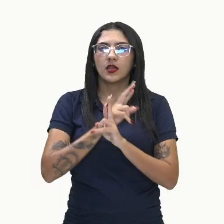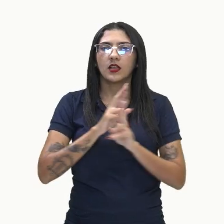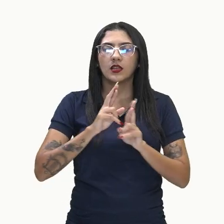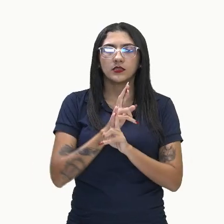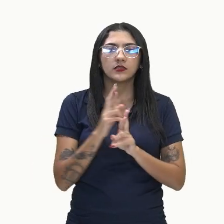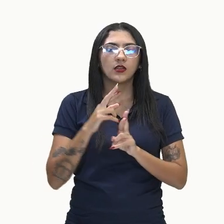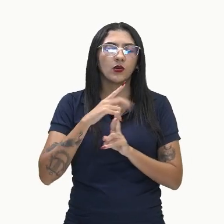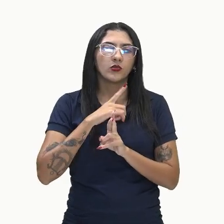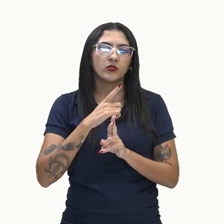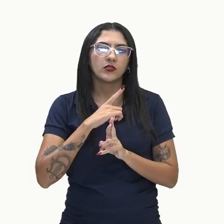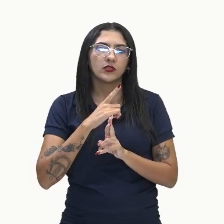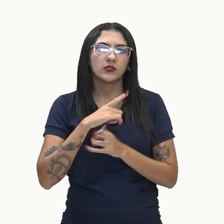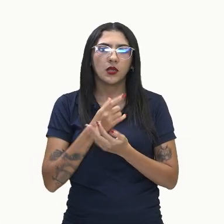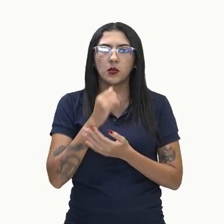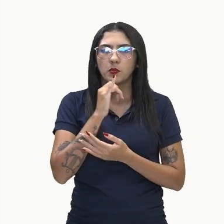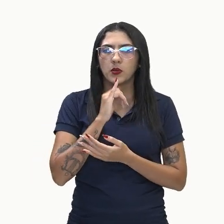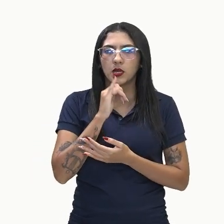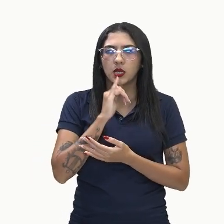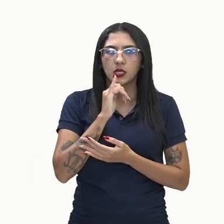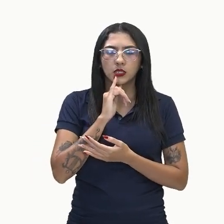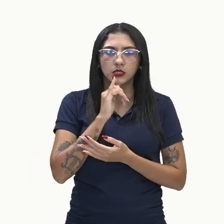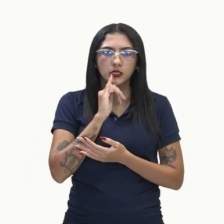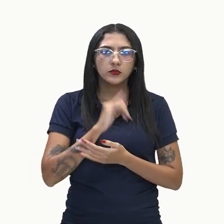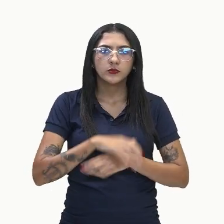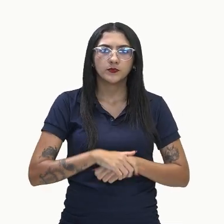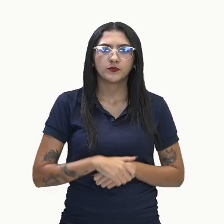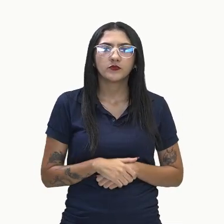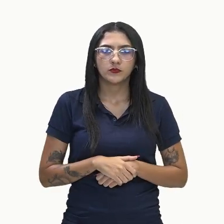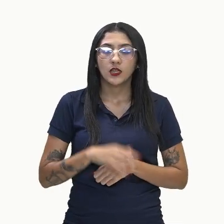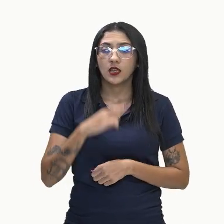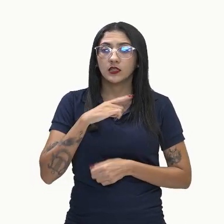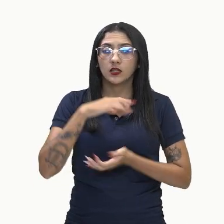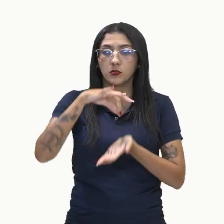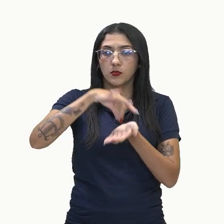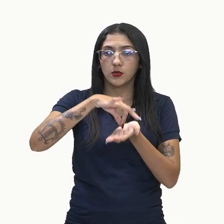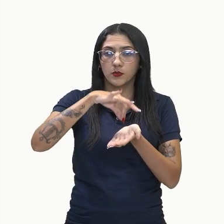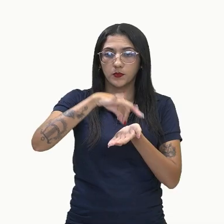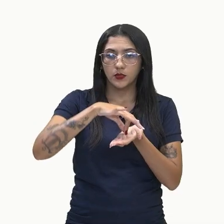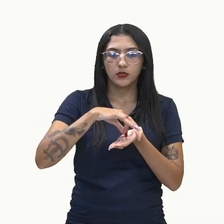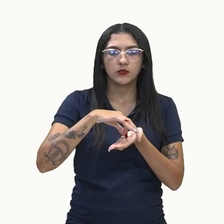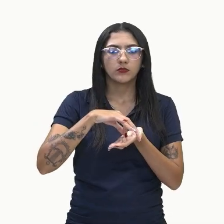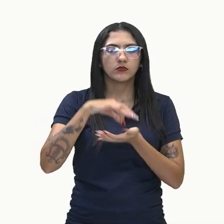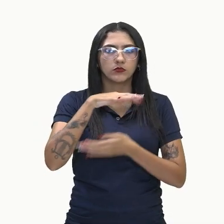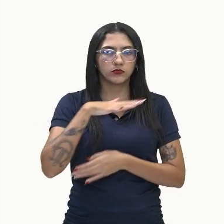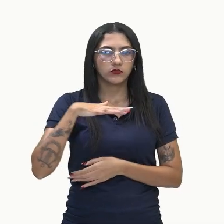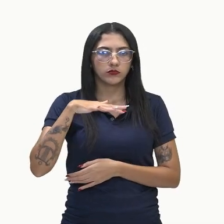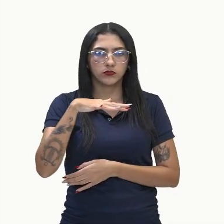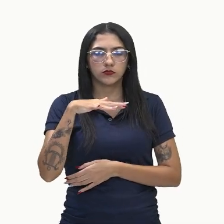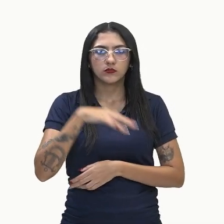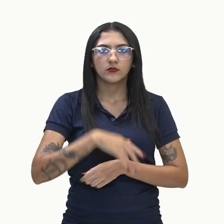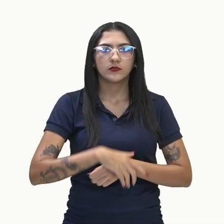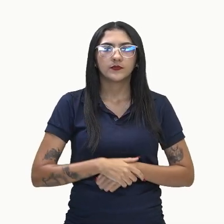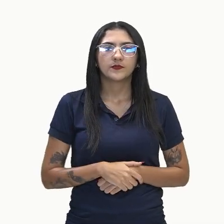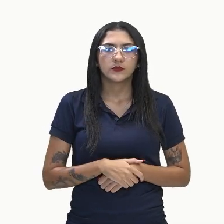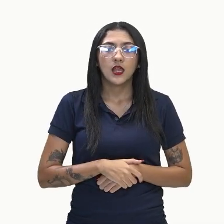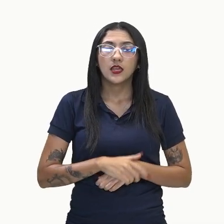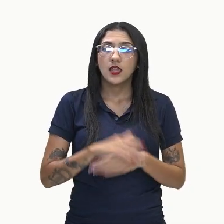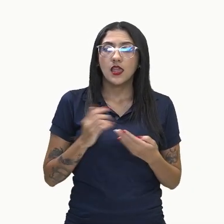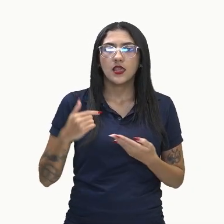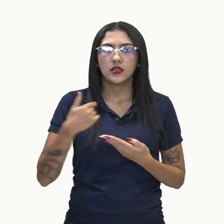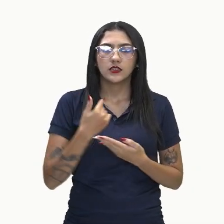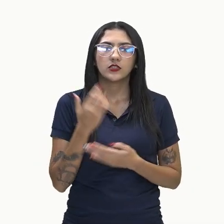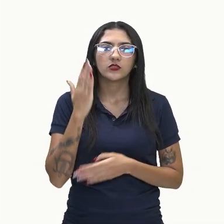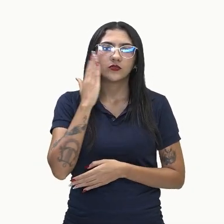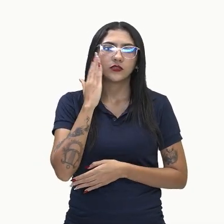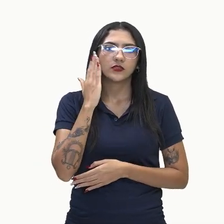com relação a um mapa, a uma superfície plana, né? E aí eu vou definir aqui,